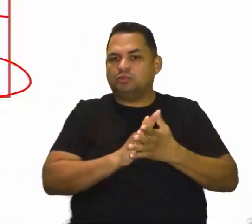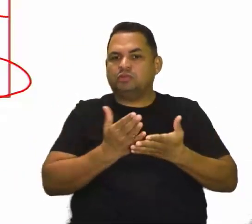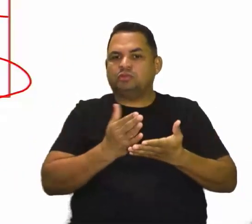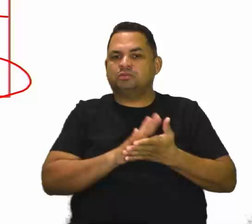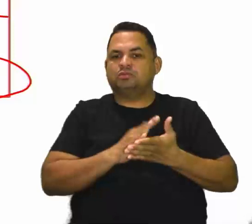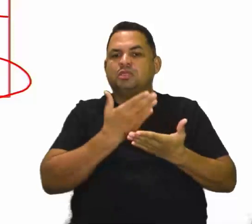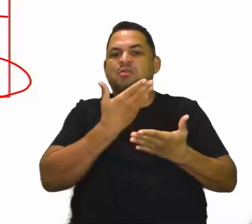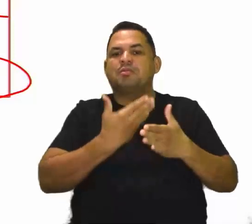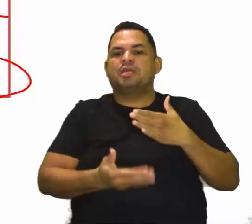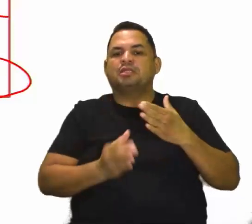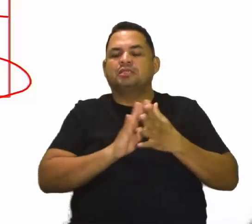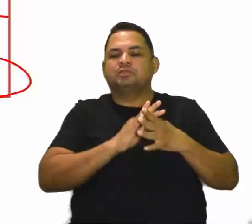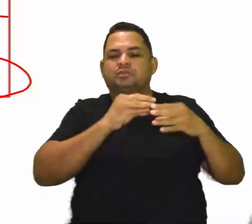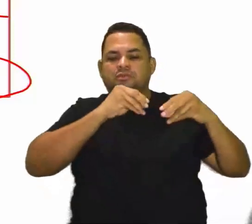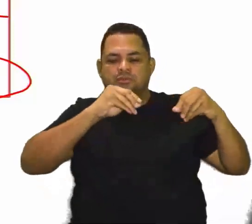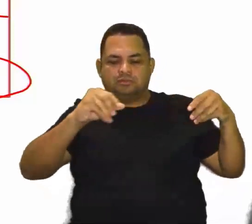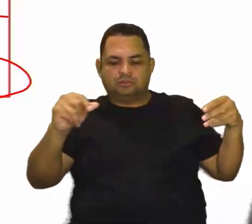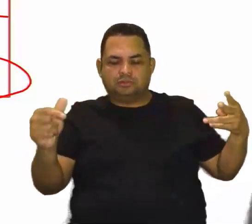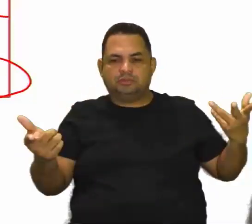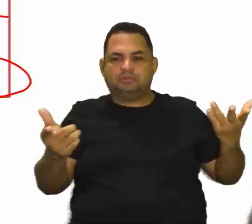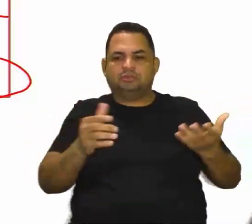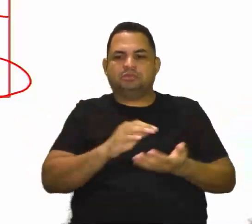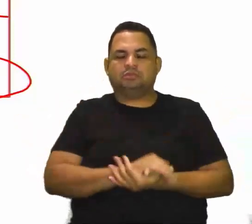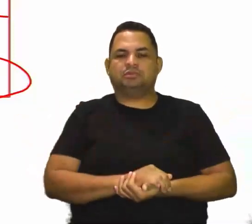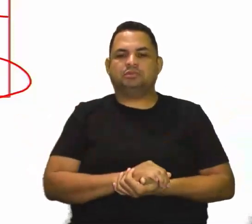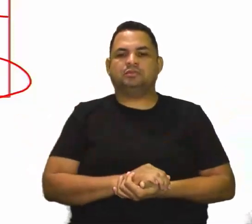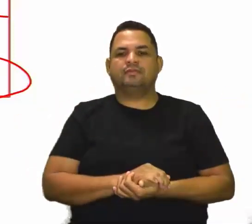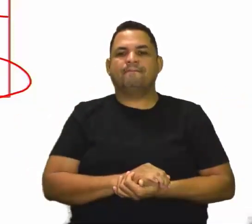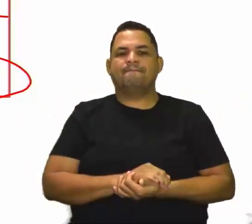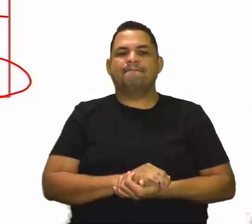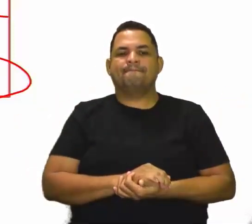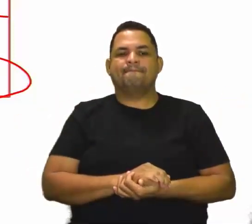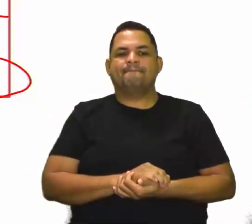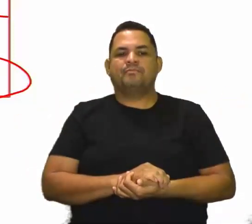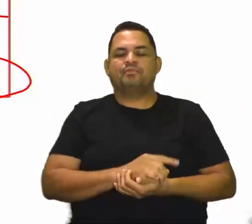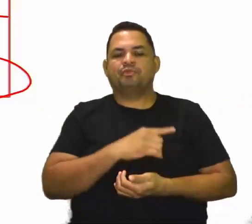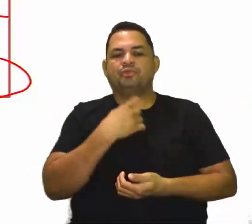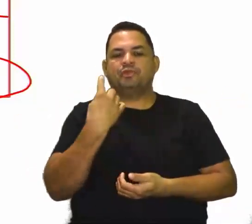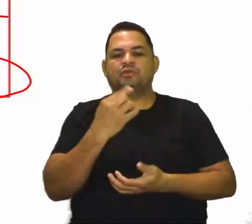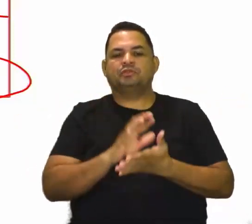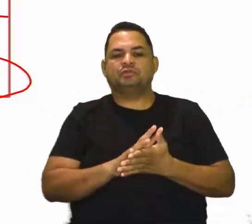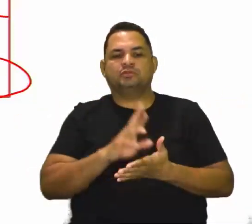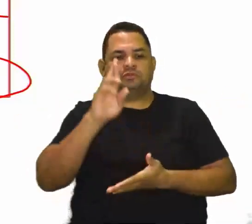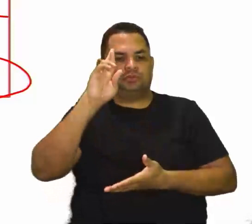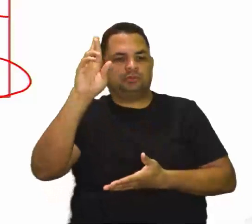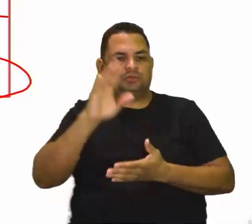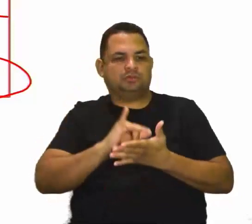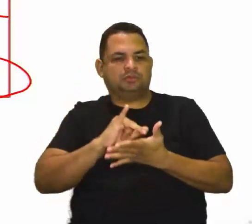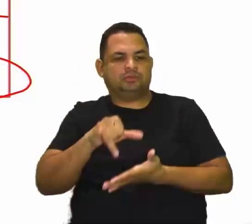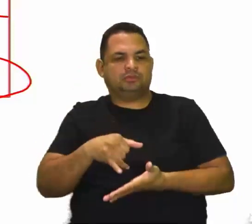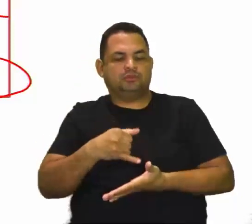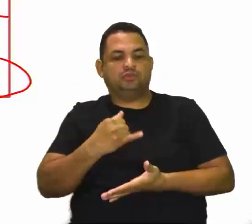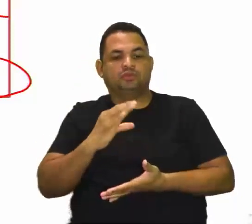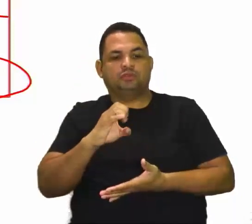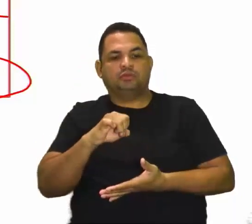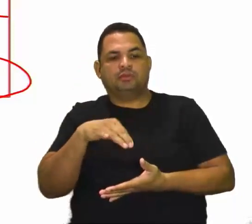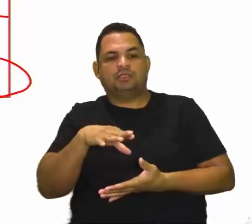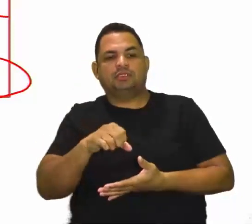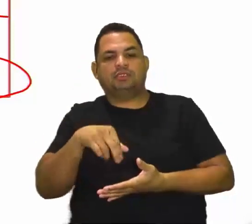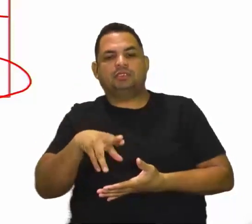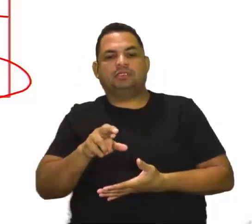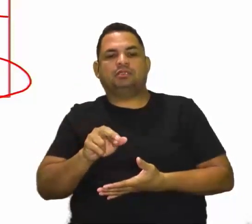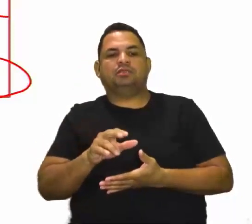ser despejados, desalojados de sua terra. Aí nós temos os líderes, o João Maria, o